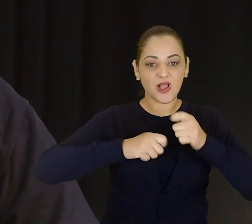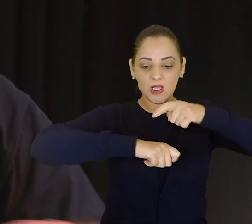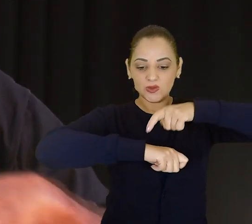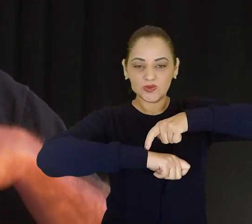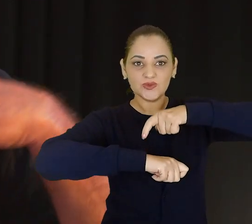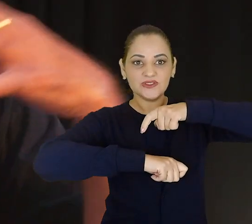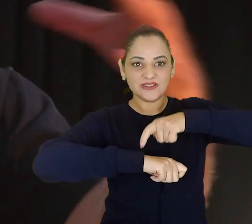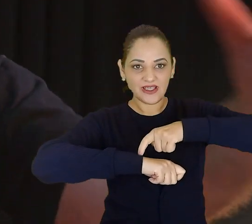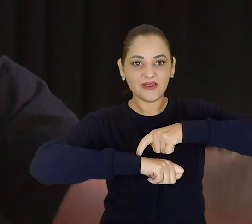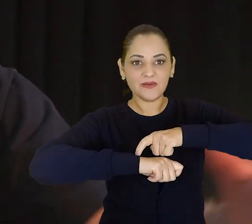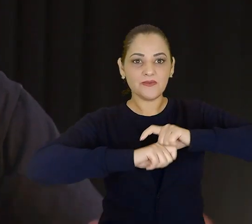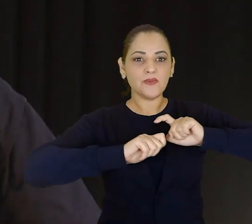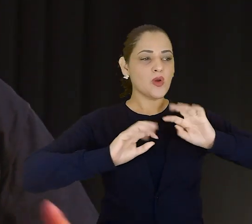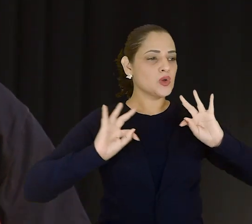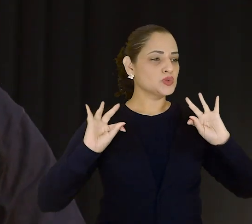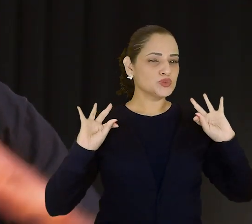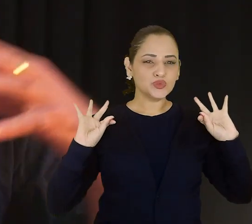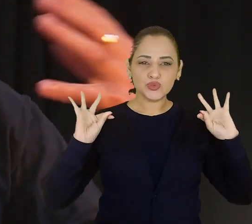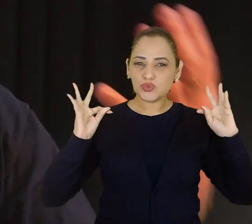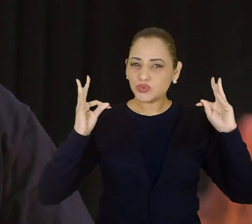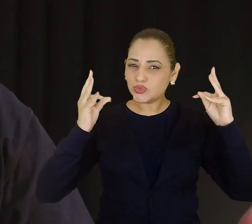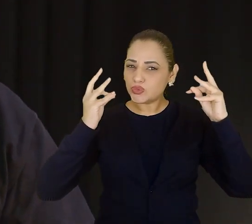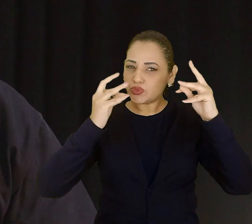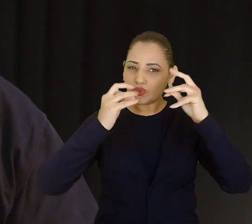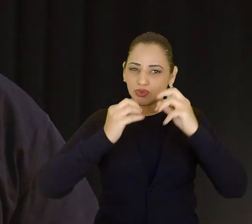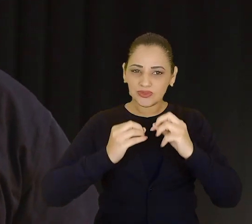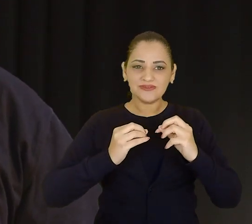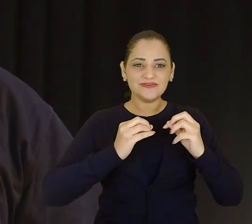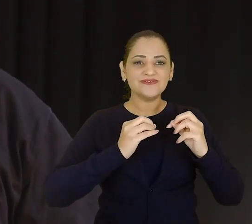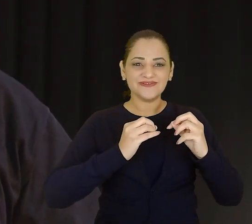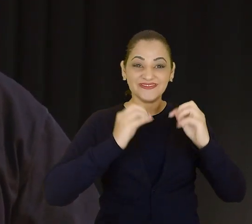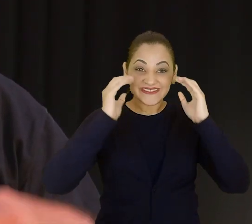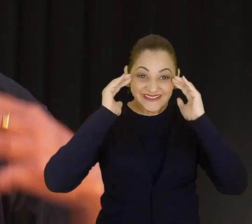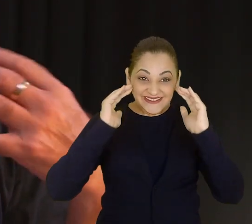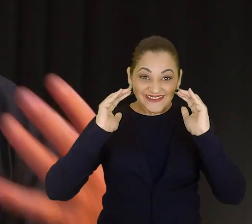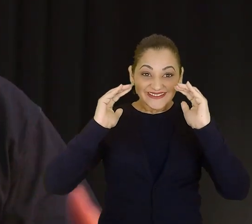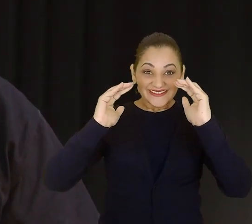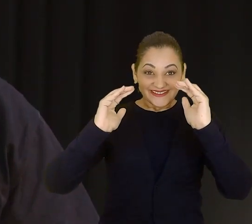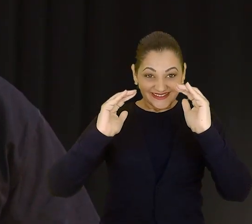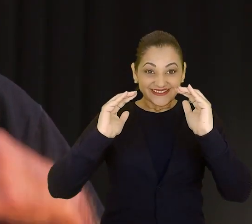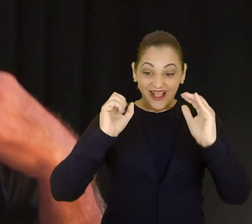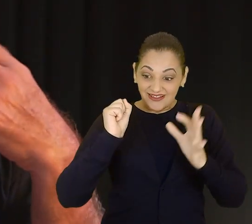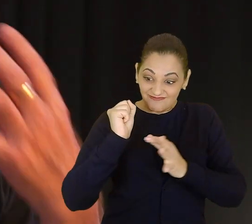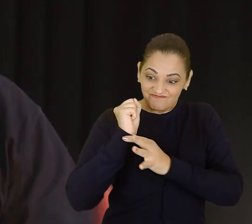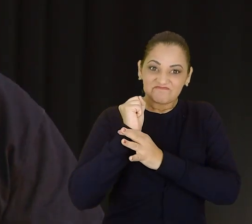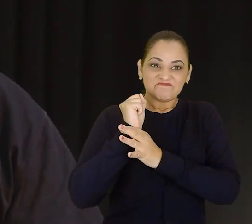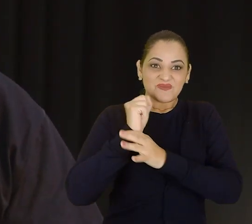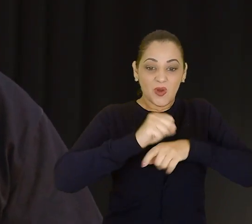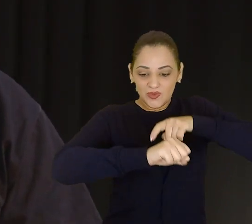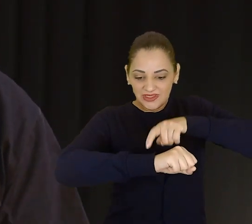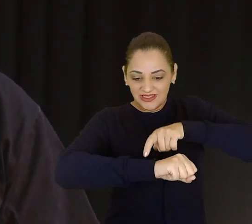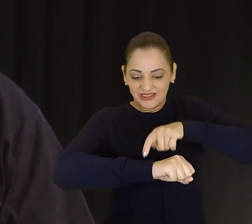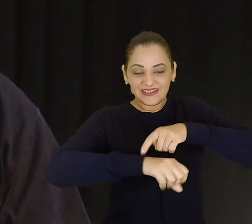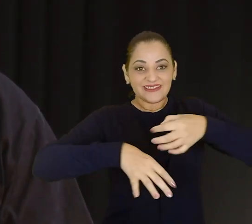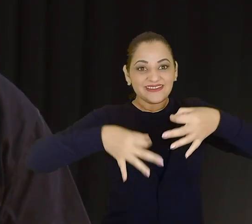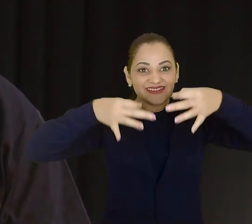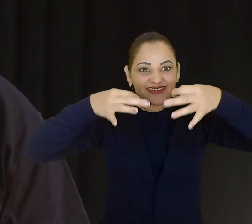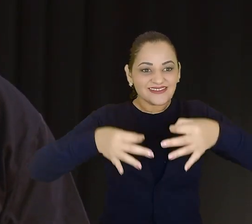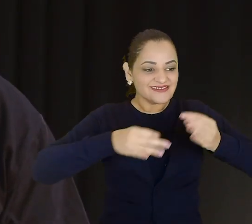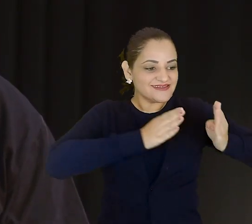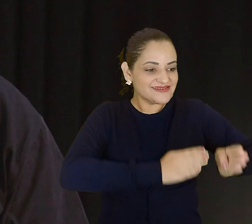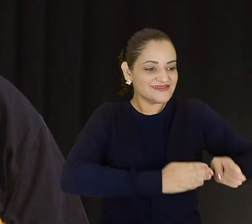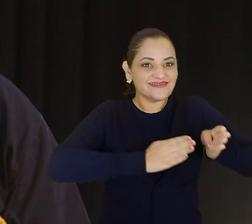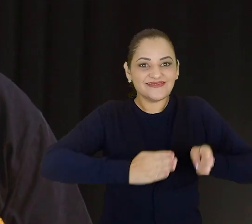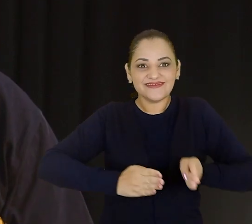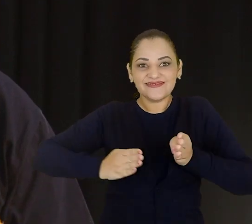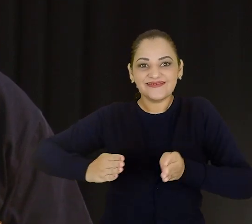E todos os outros vêm em volta dessa marcação, que dá a segurança e que dá o tempo para os outros